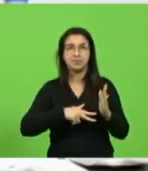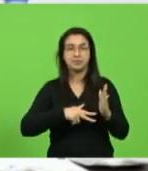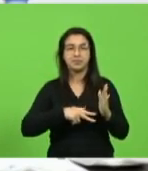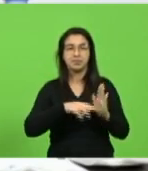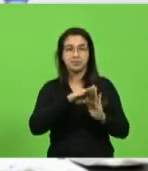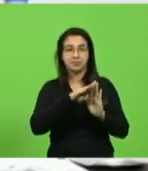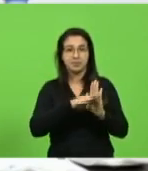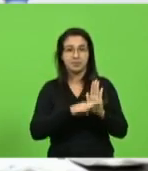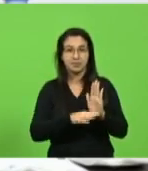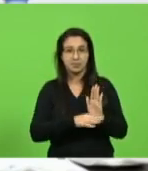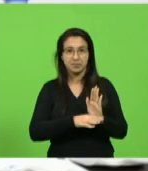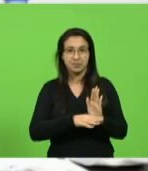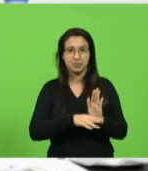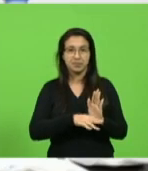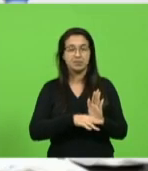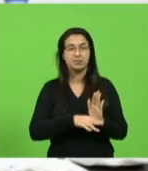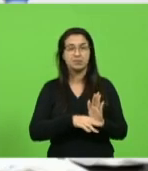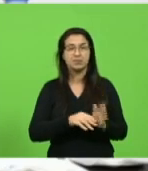e